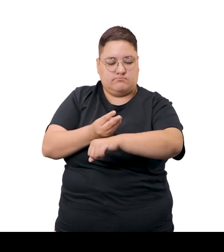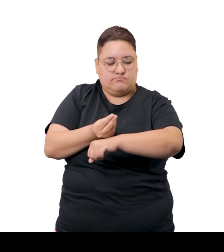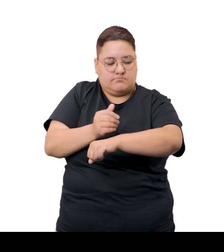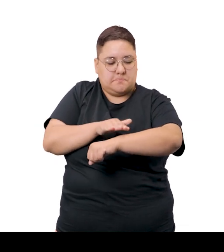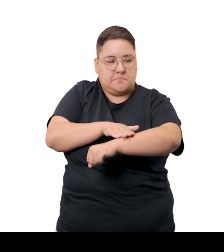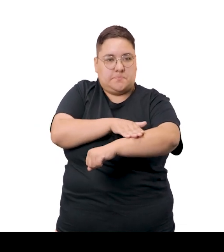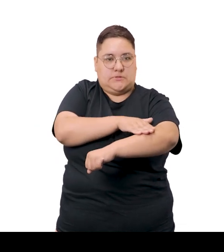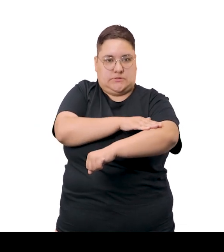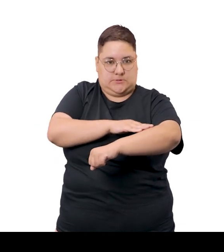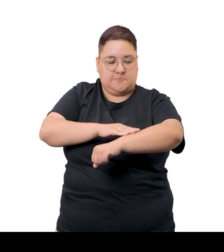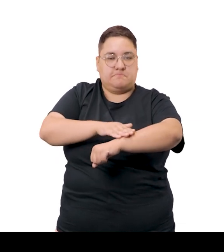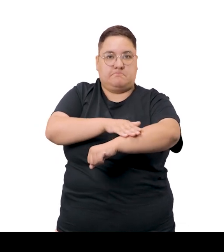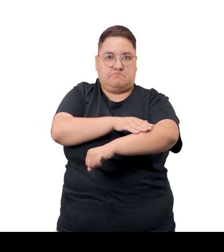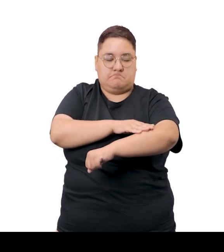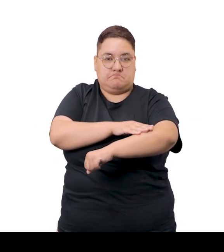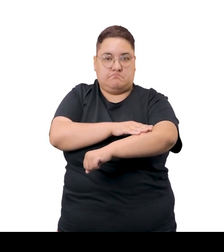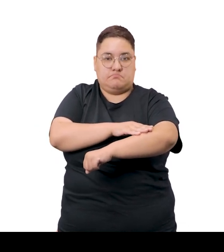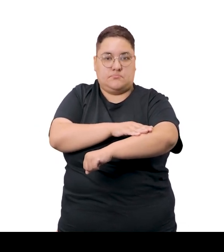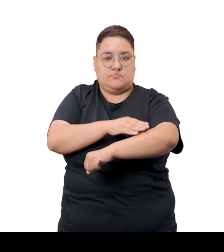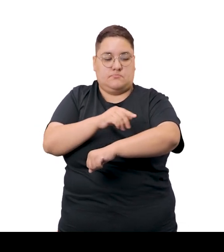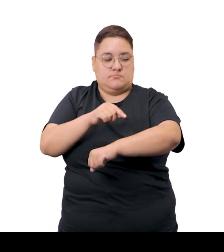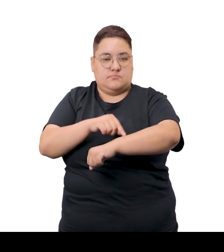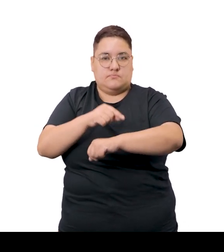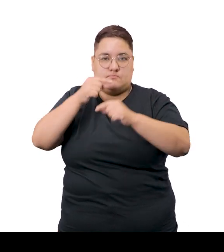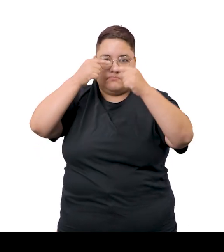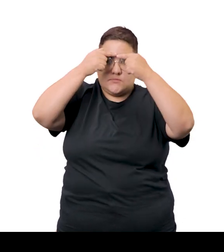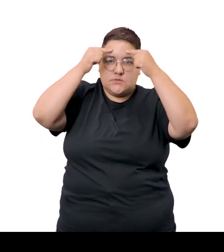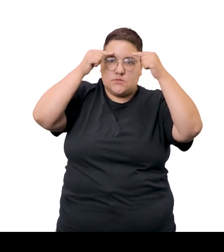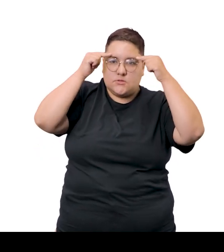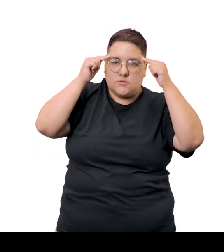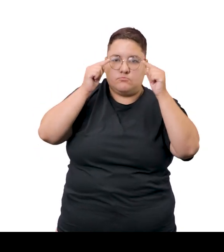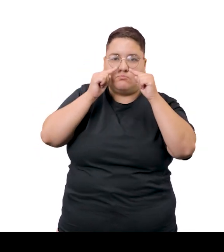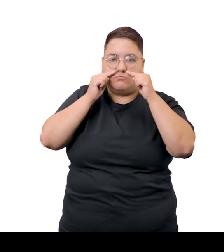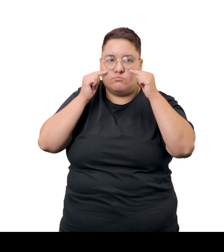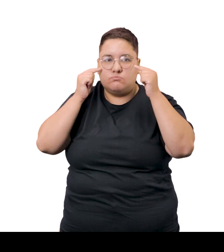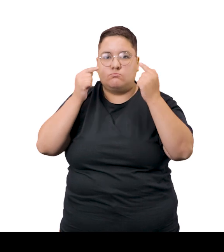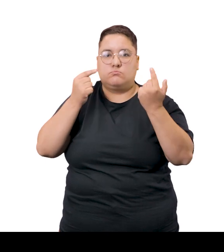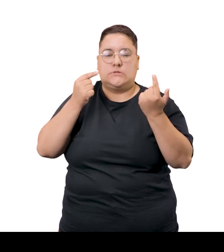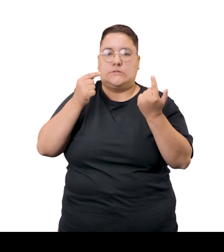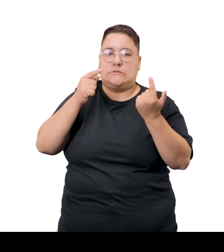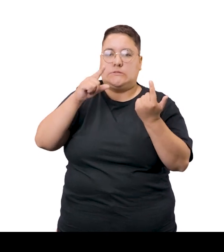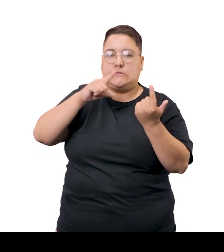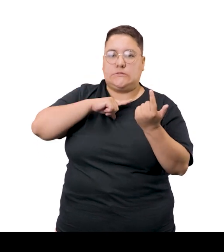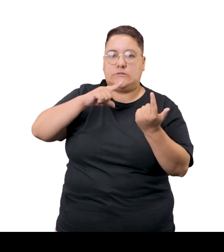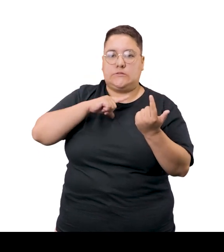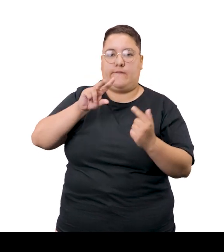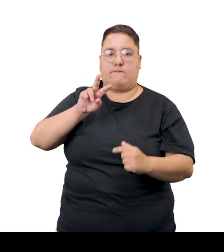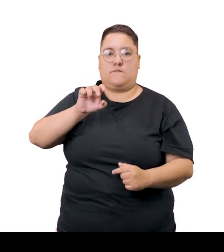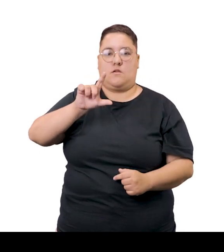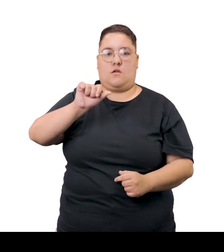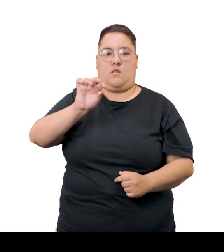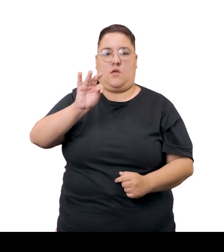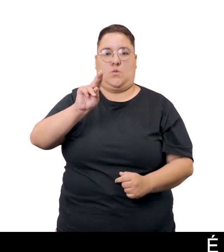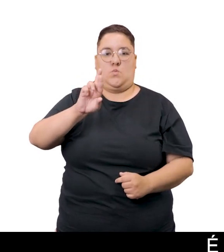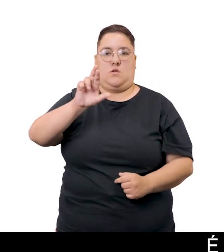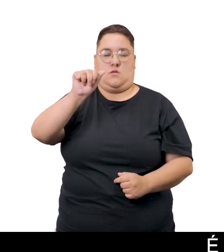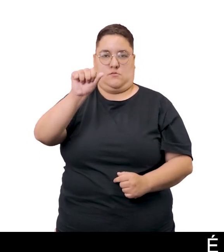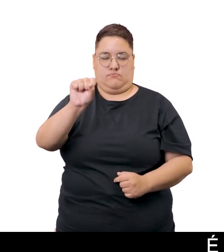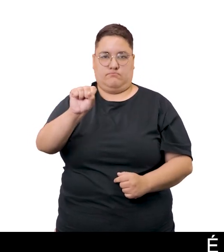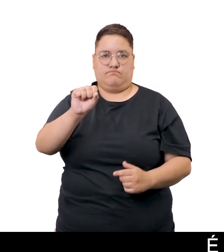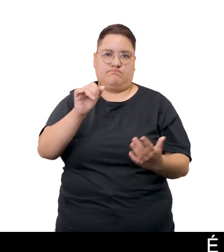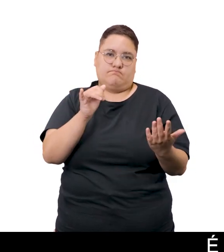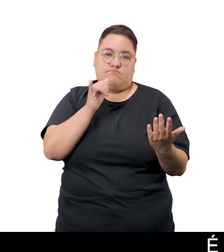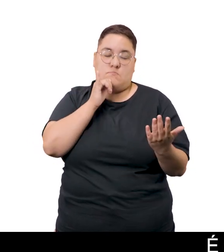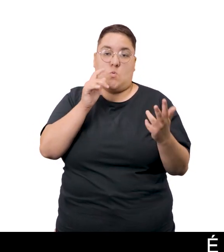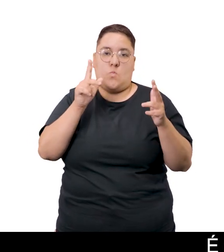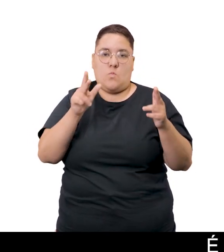pele. Porosidade, vincos da testa e linhas de expressão são trabalhadas em velaturas. É